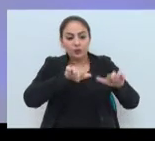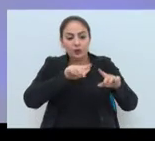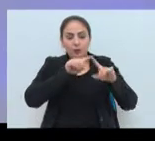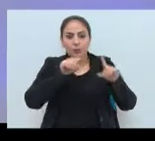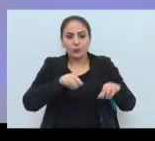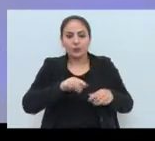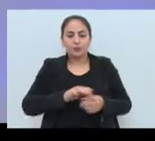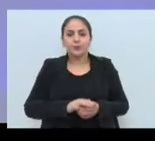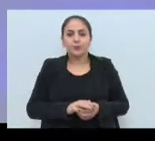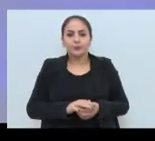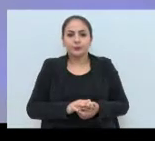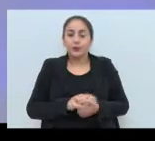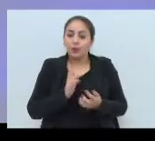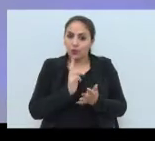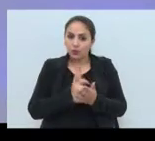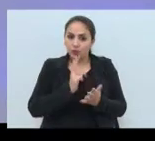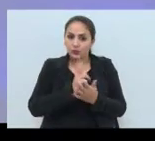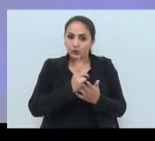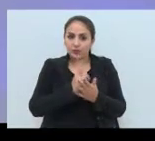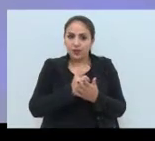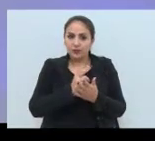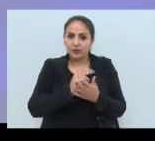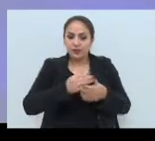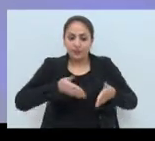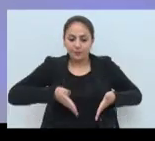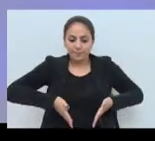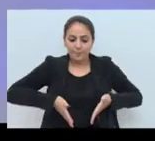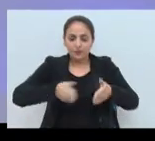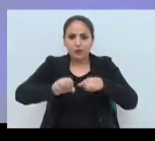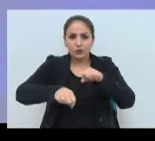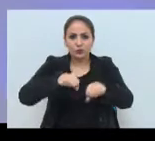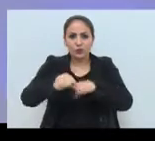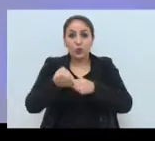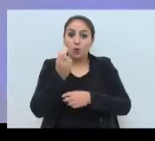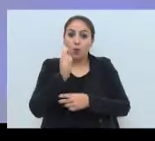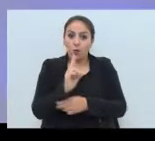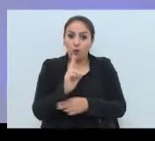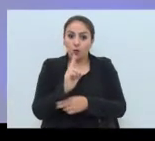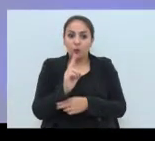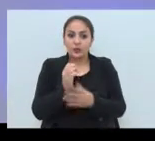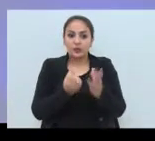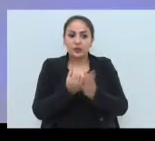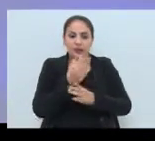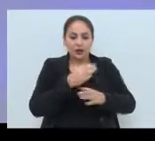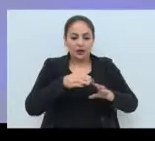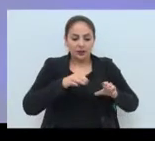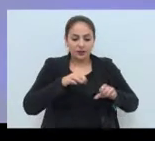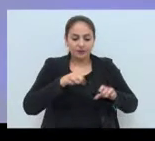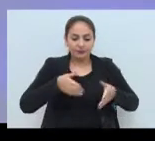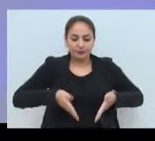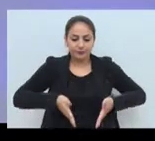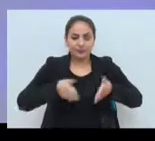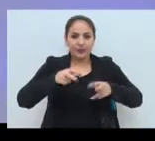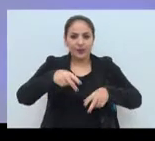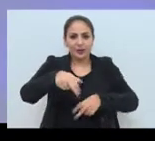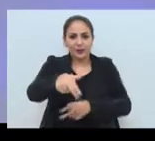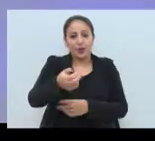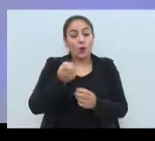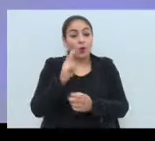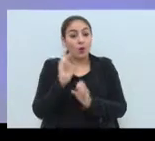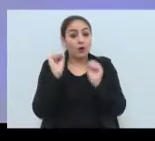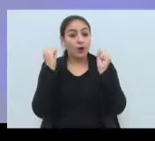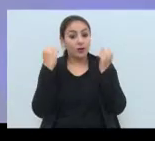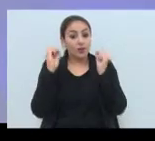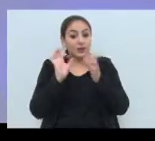daquele espaço público. A continuidade da ciclovia ou a construção de um caminhódromo e de uma academia ao ar livre